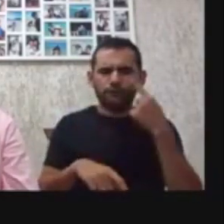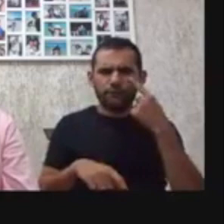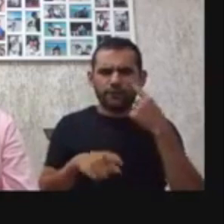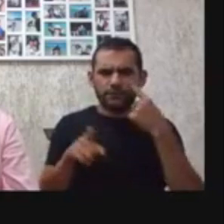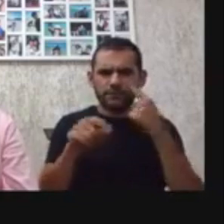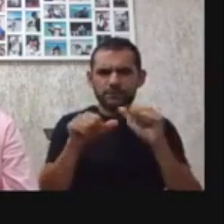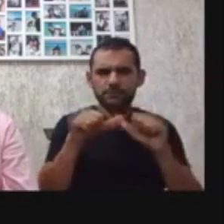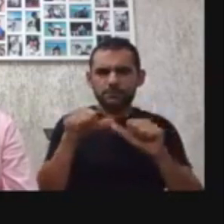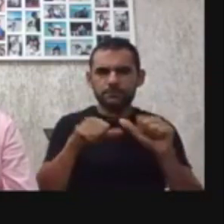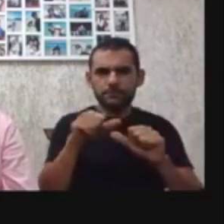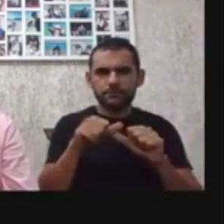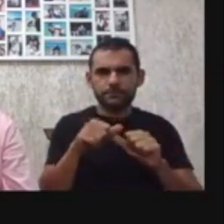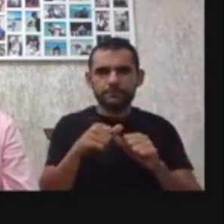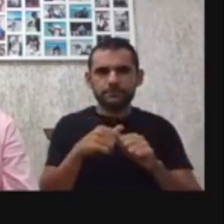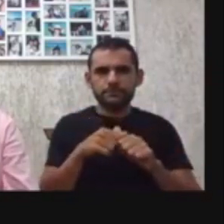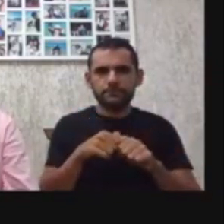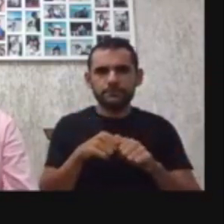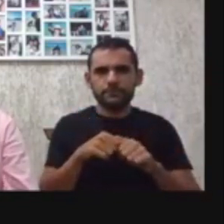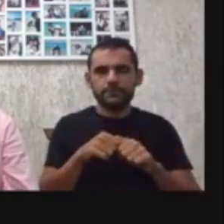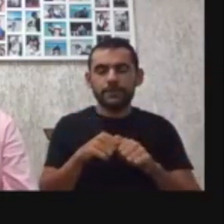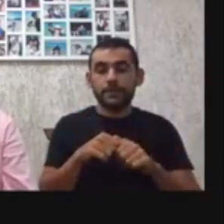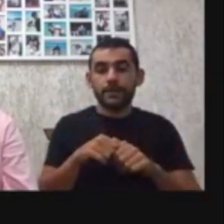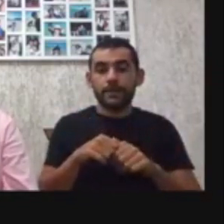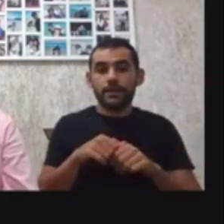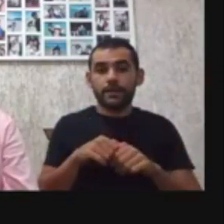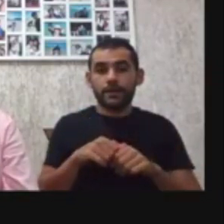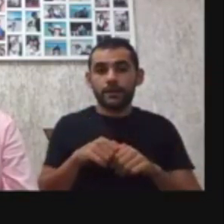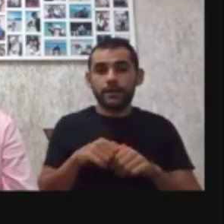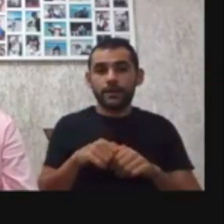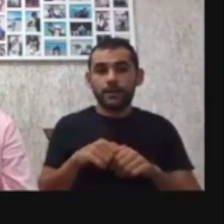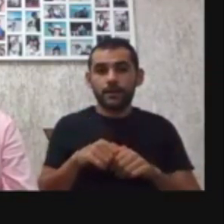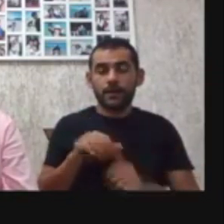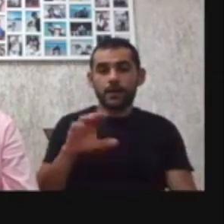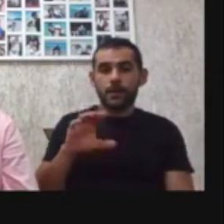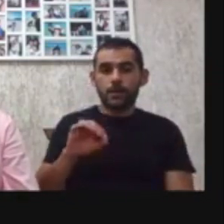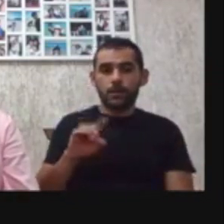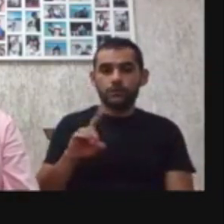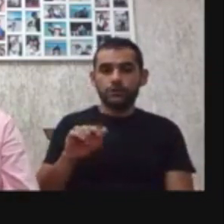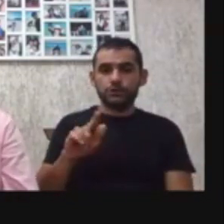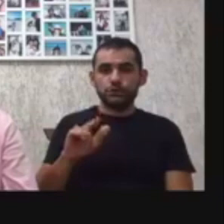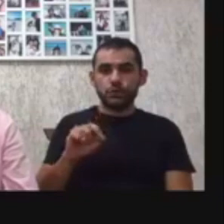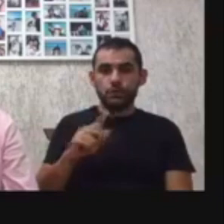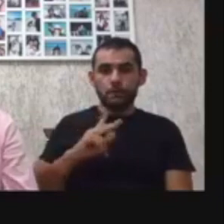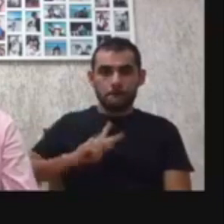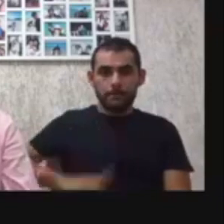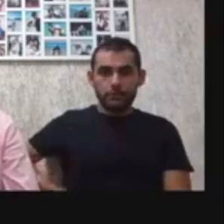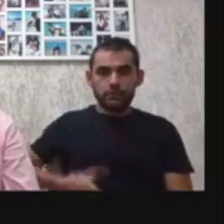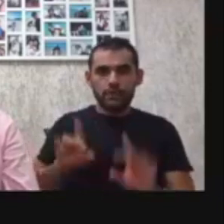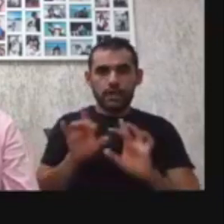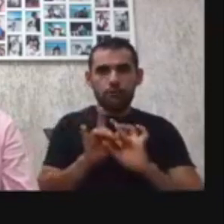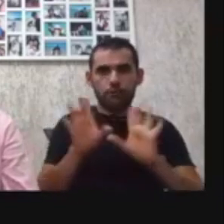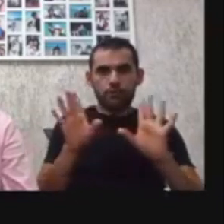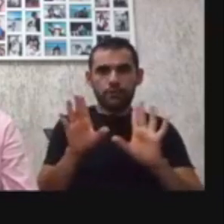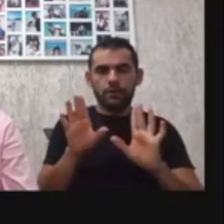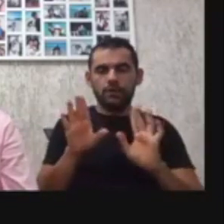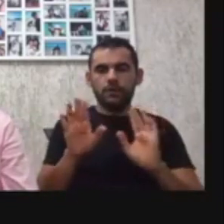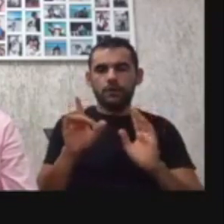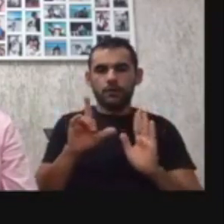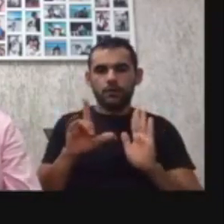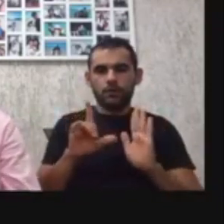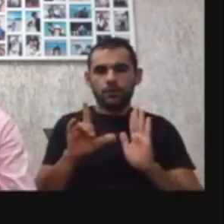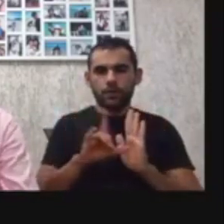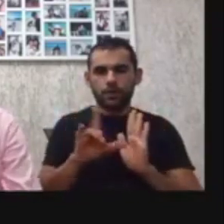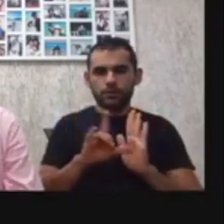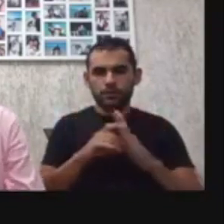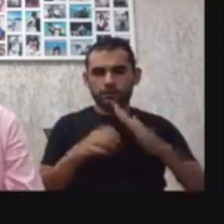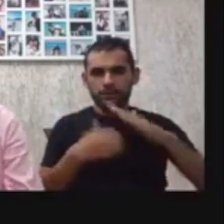Cadê? Me perdi. Ah, tá. Uma reestruturação do código de posturas do município, dando maior autonomia ao comerciante e empresário local para